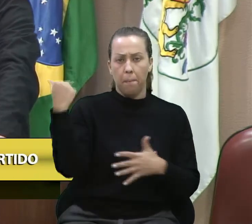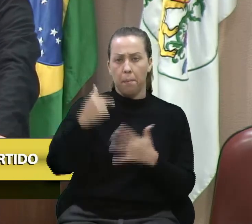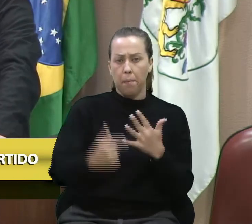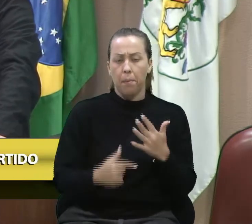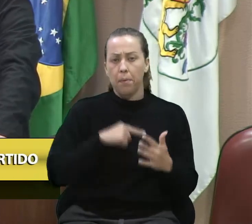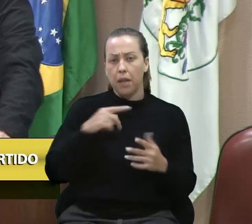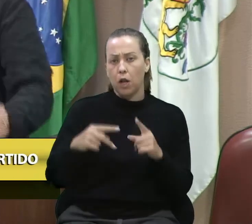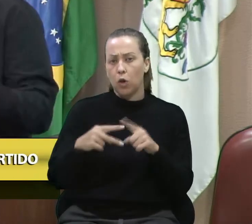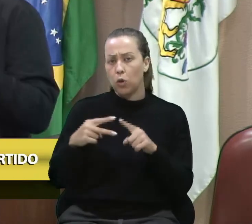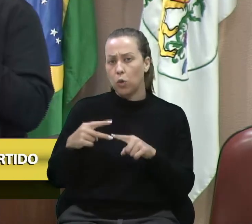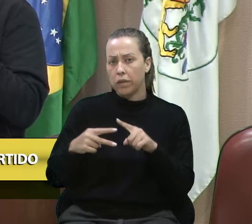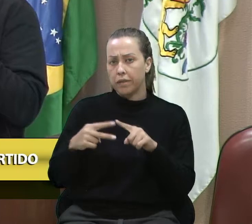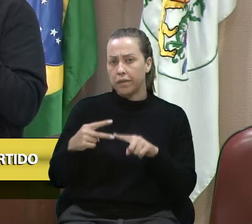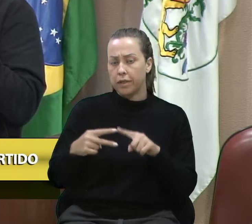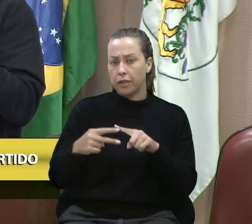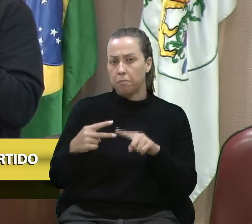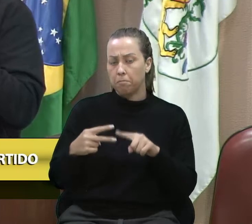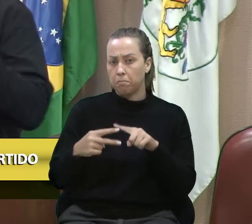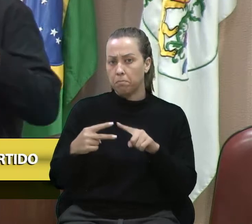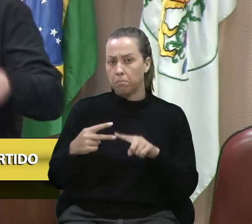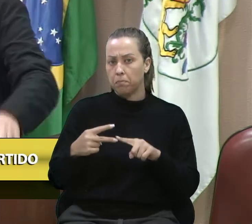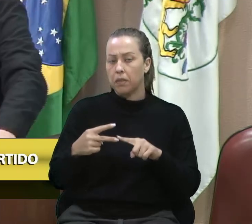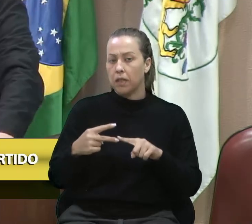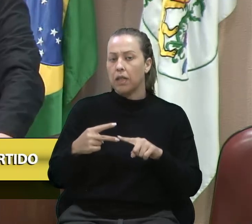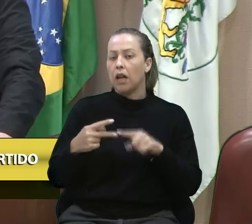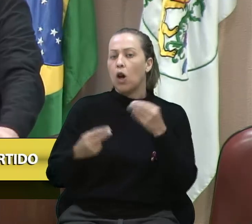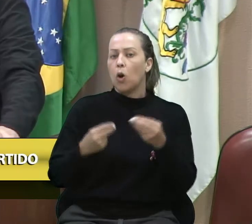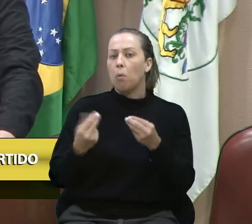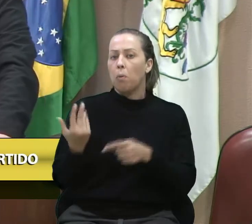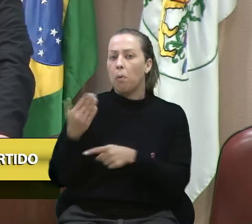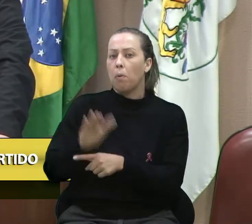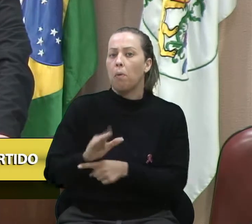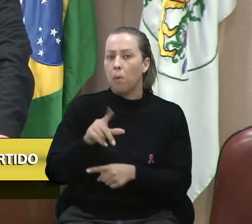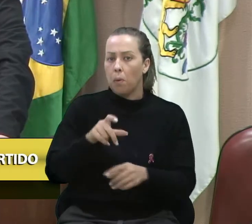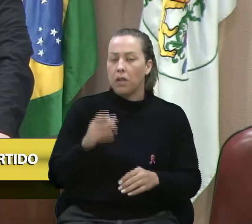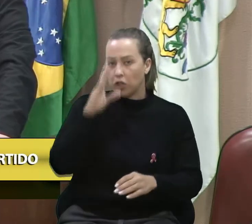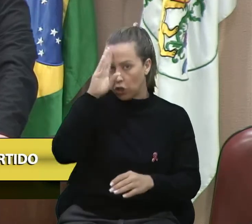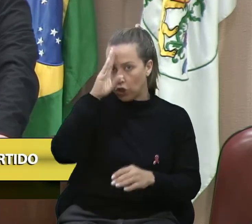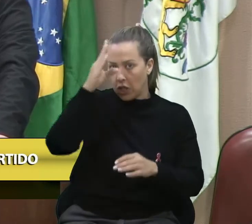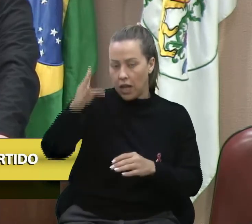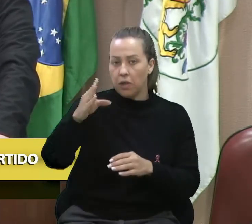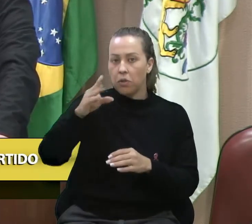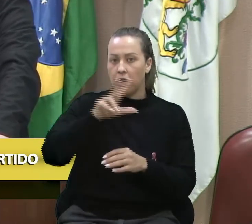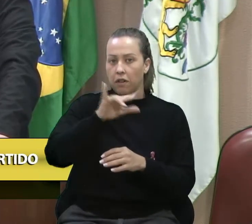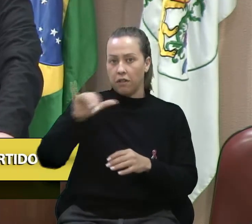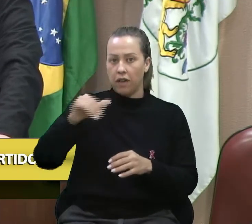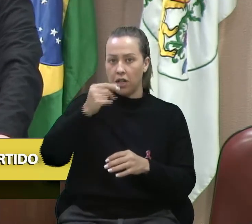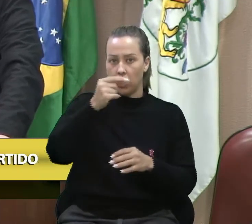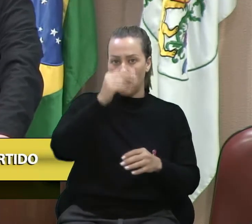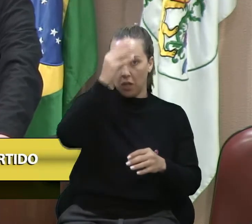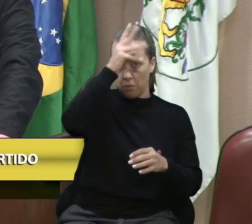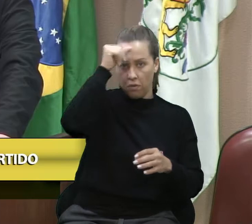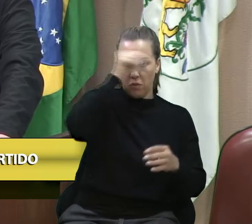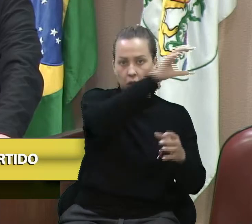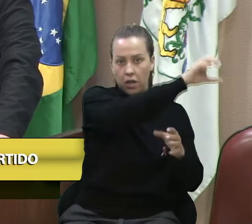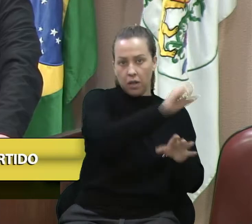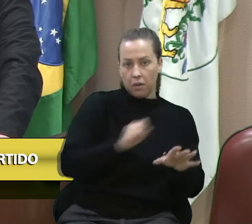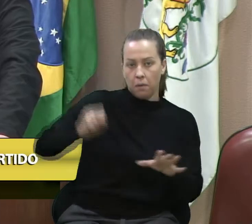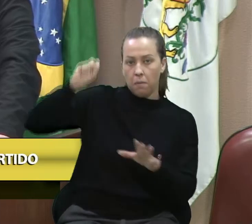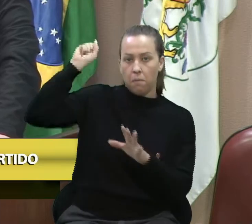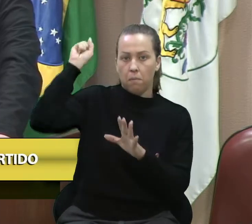2 tipos de tu subsidiar uma empresa, né? Ou com subsídio direto, que é aquele que tu vai no cofre da prefeitura e tira lá o dinheiro